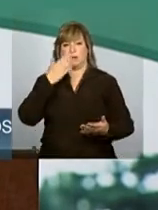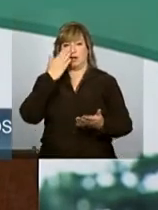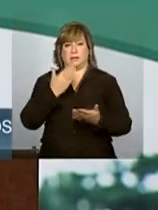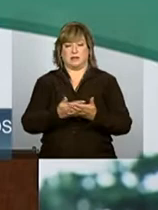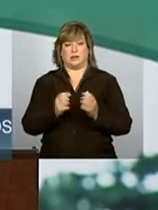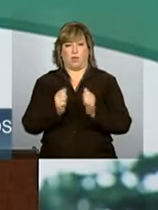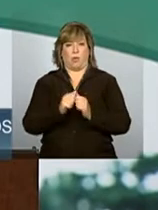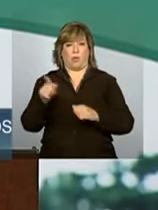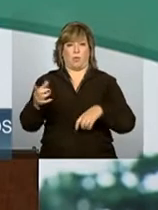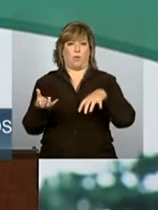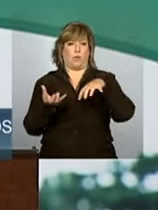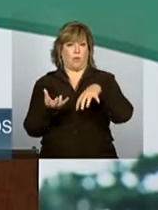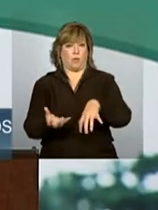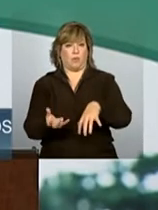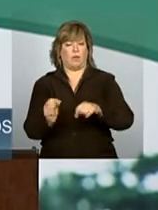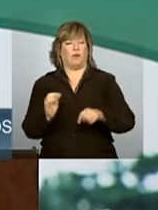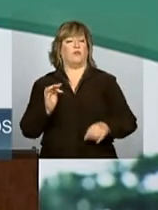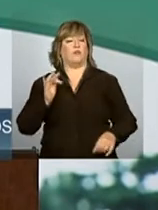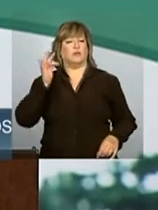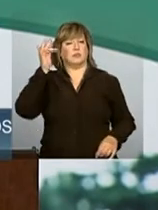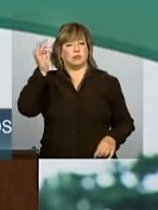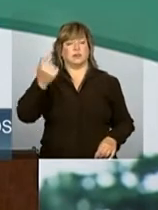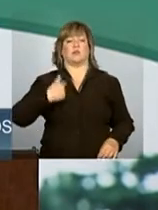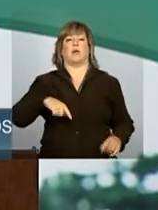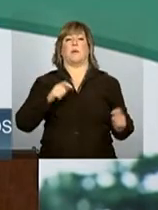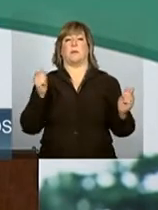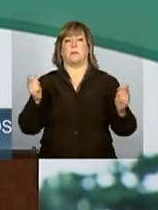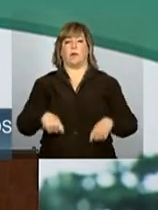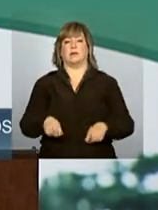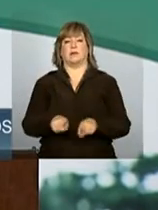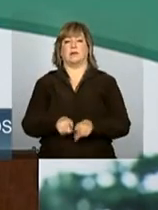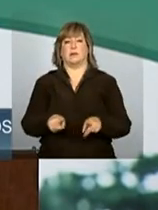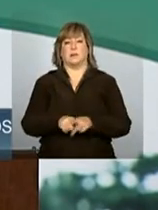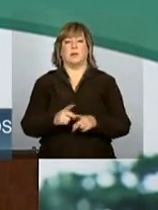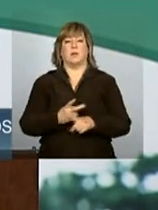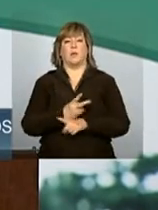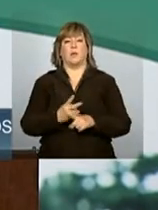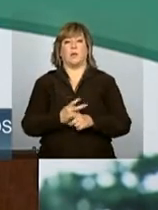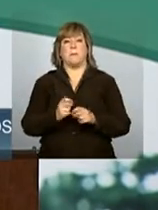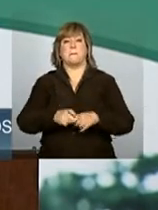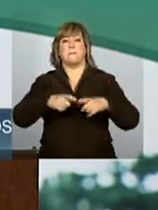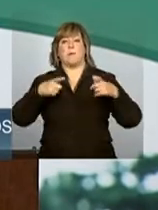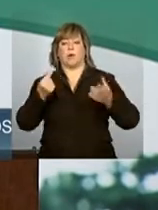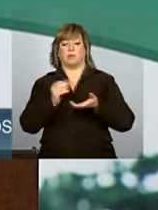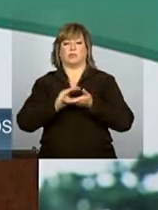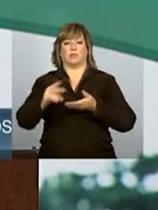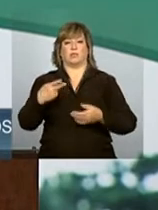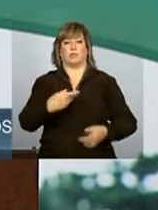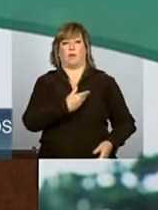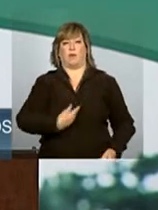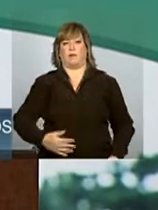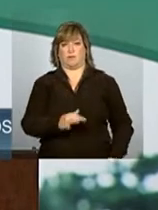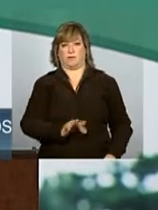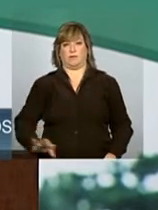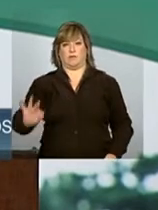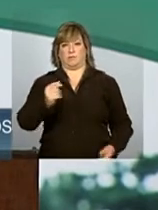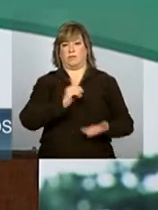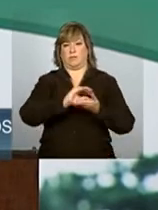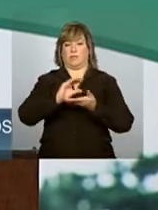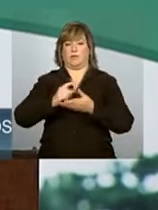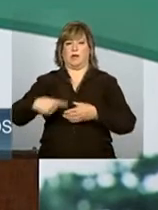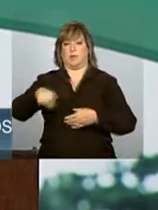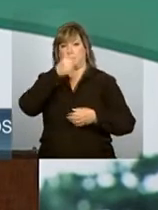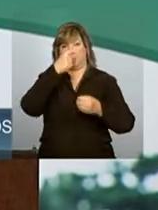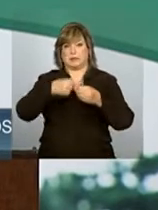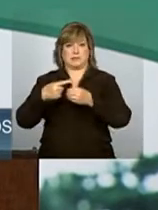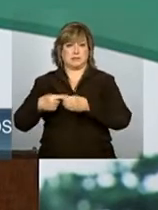o Congresso Nacional, futuramente a gente poderia também buscar maiores investimentos do governo federal em repasses para esses